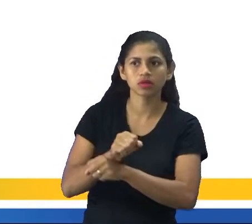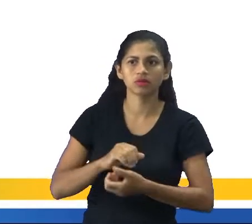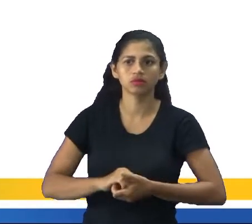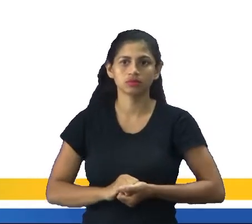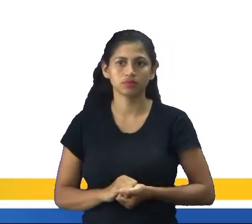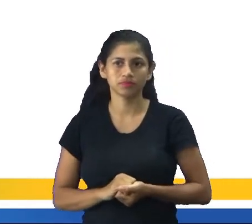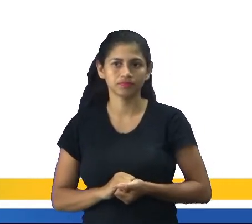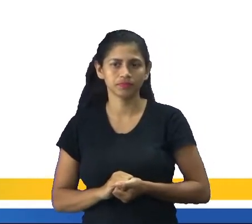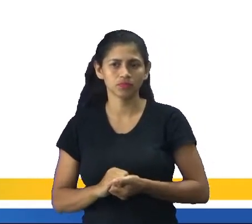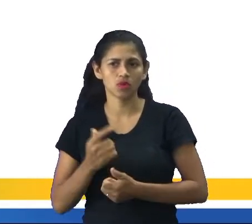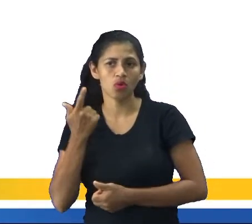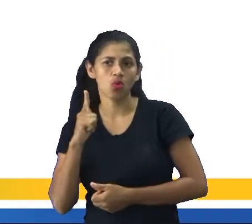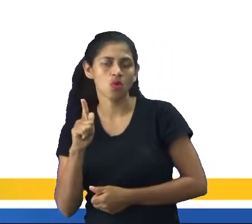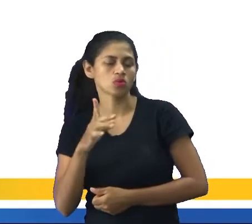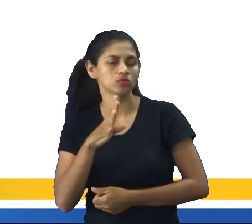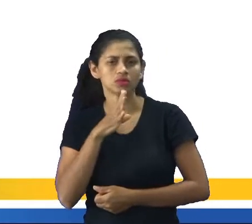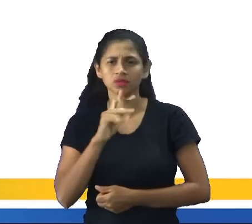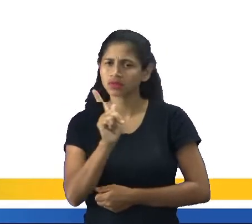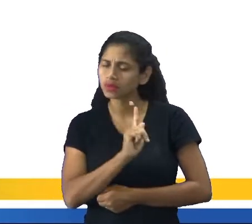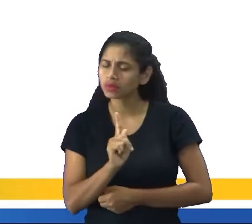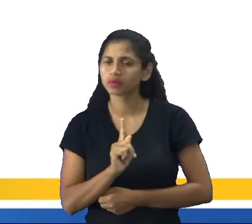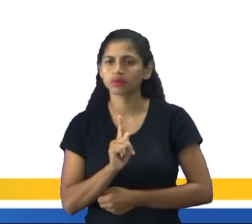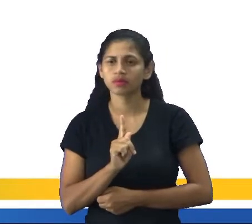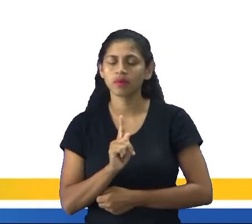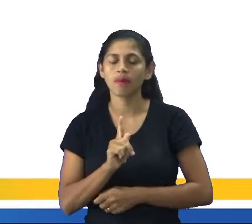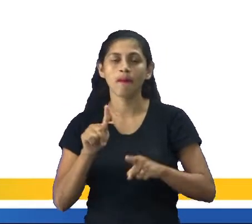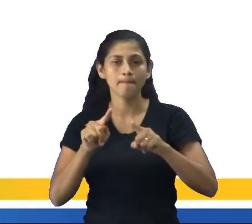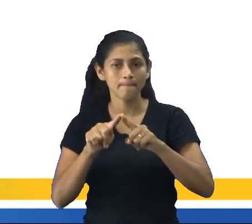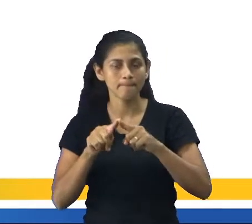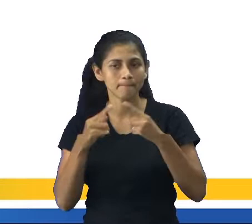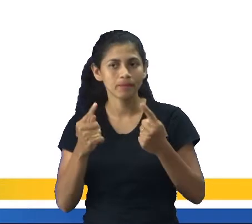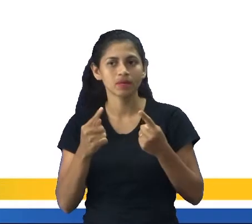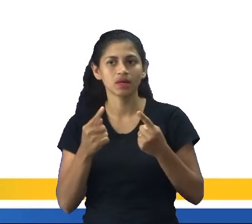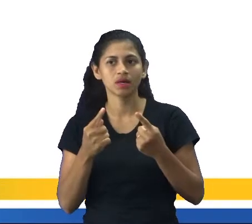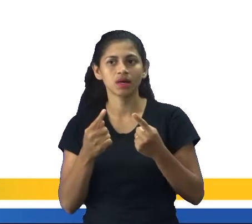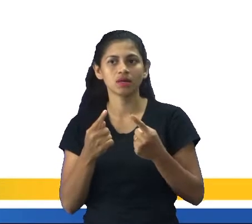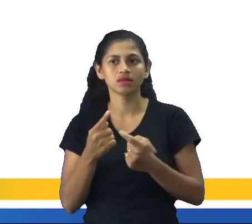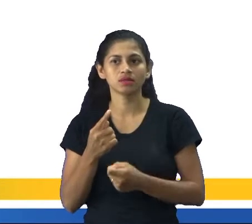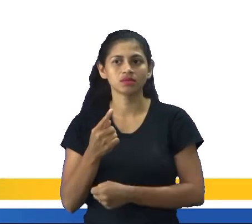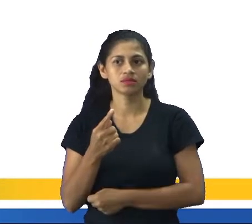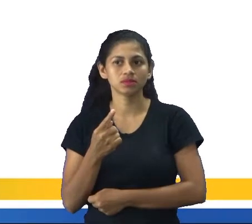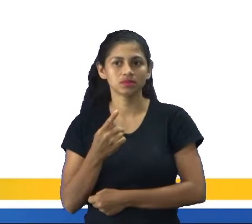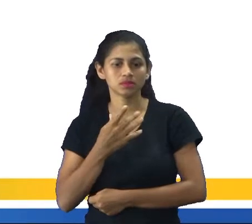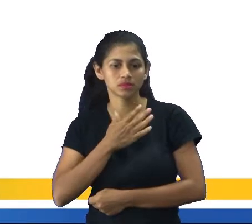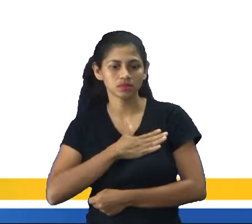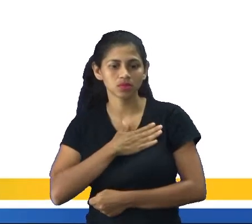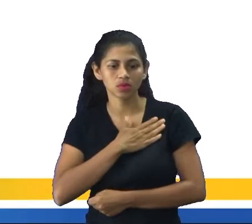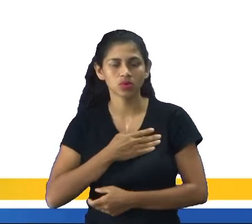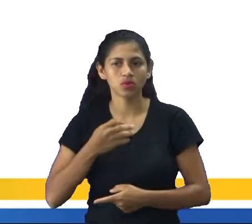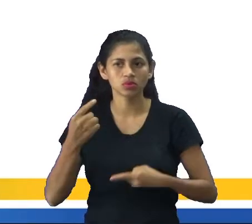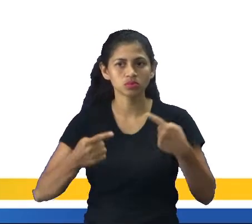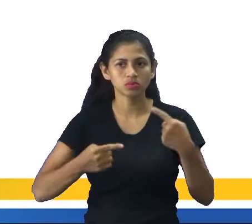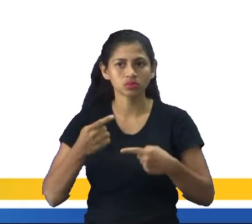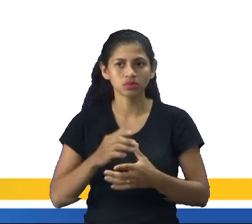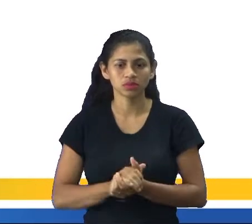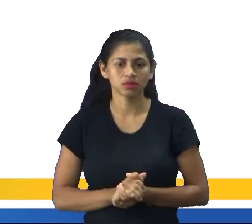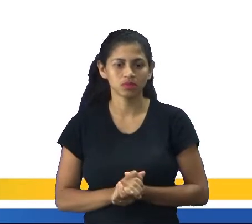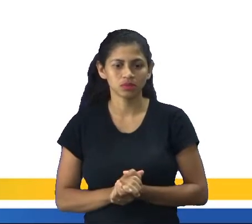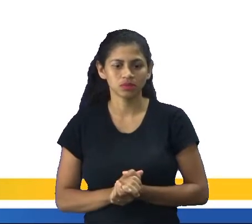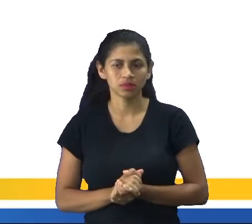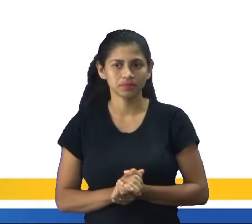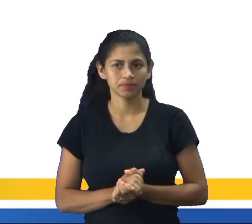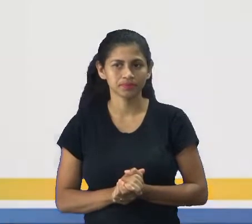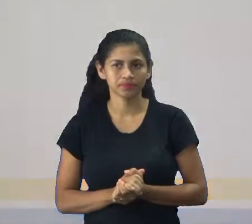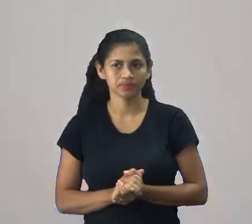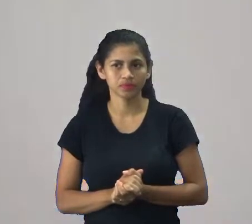entanto, ainda não são muito conhecidas por aqui, mas fazem muito sucesso entre crianças e adultos de muitos países africanos. Aqui a gente tem ciranda, que é um